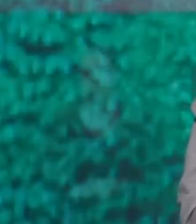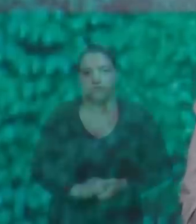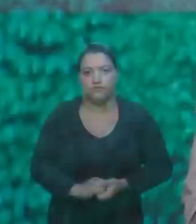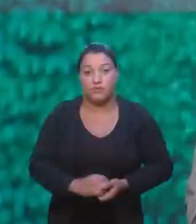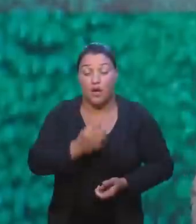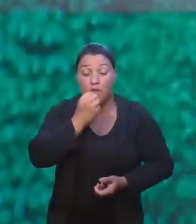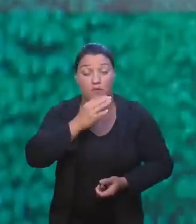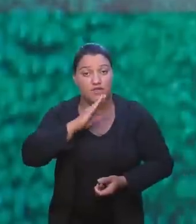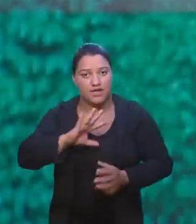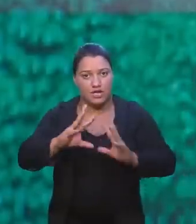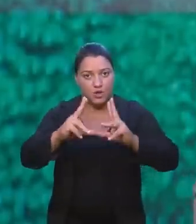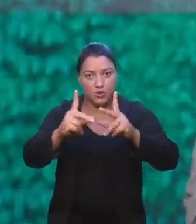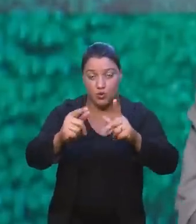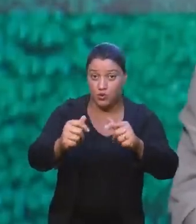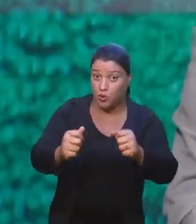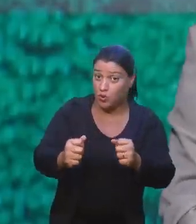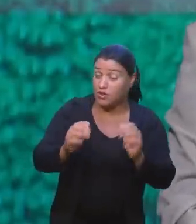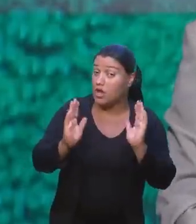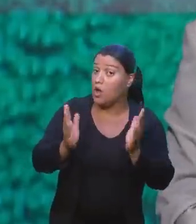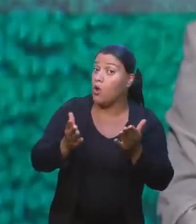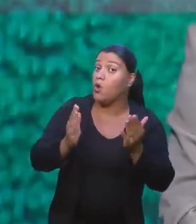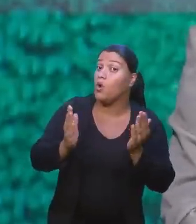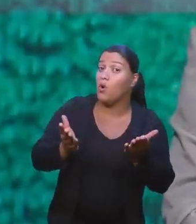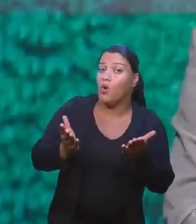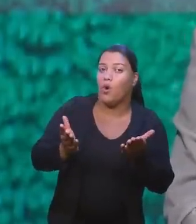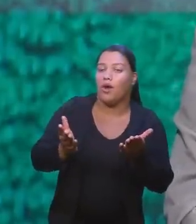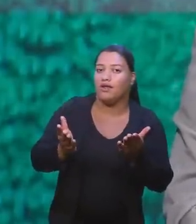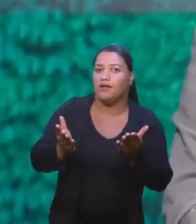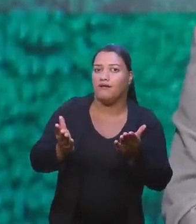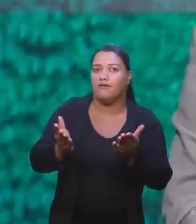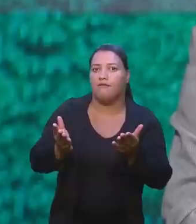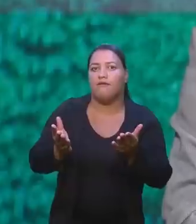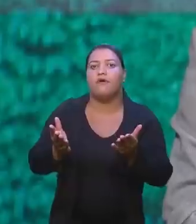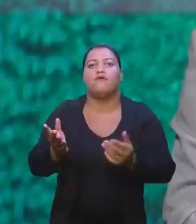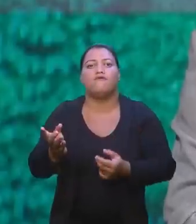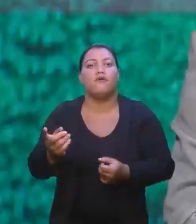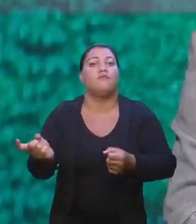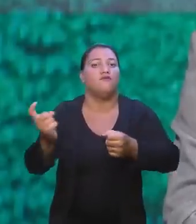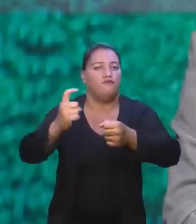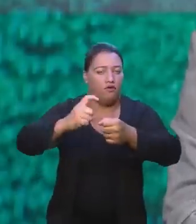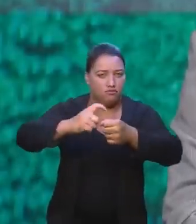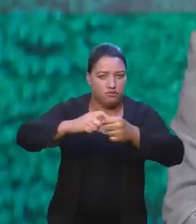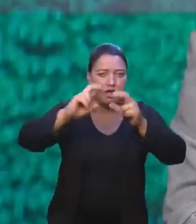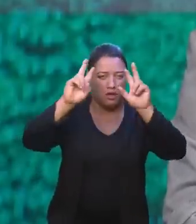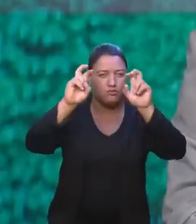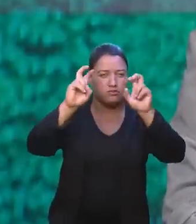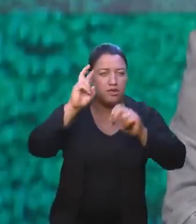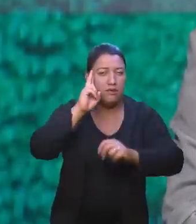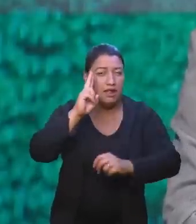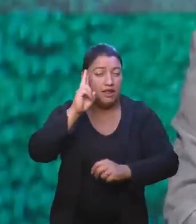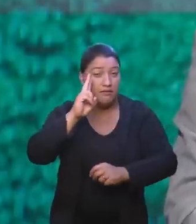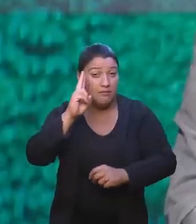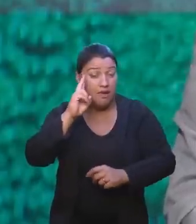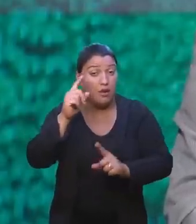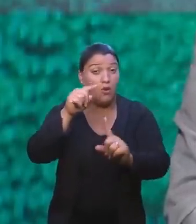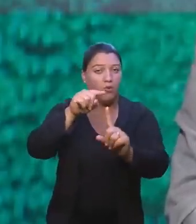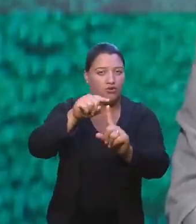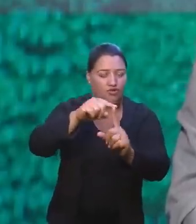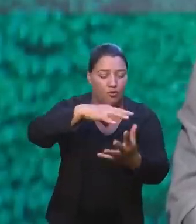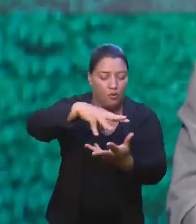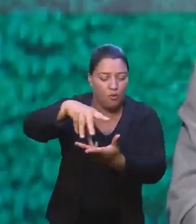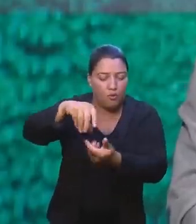Boa tarde a todos. Vamos retomar aqui a nossa temática rumo ao novo